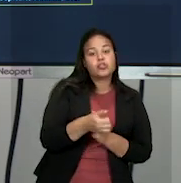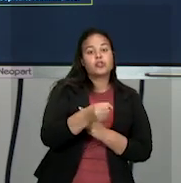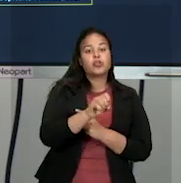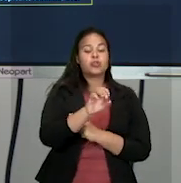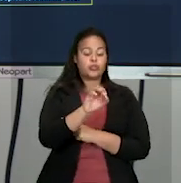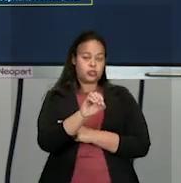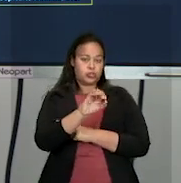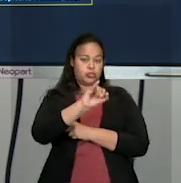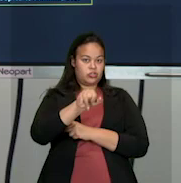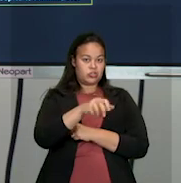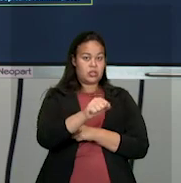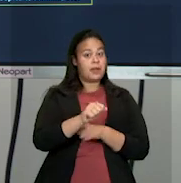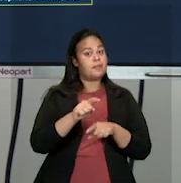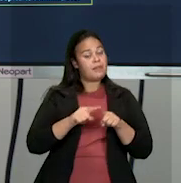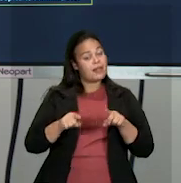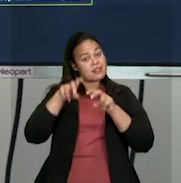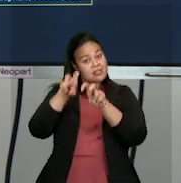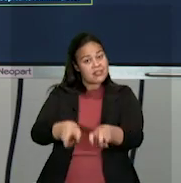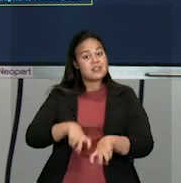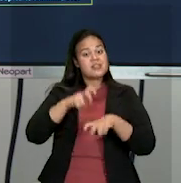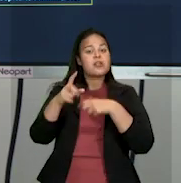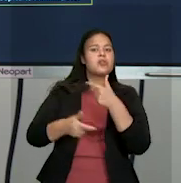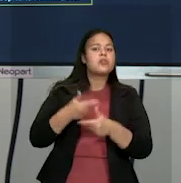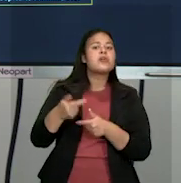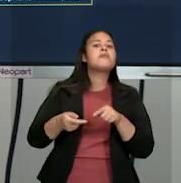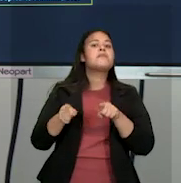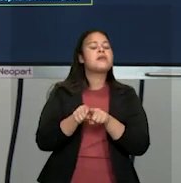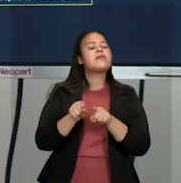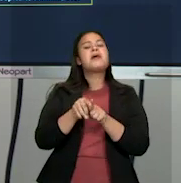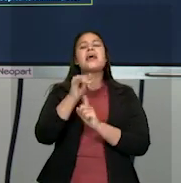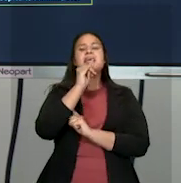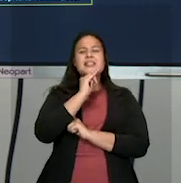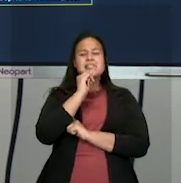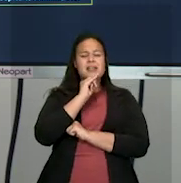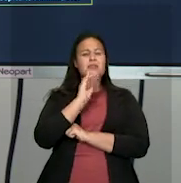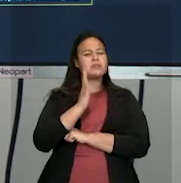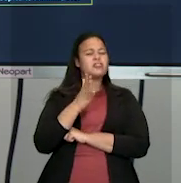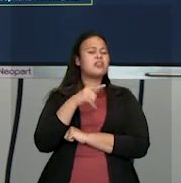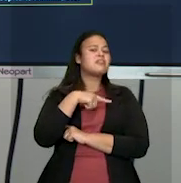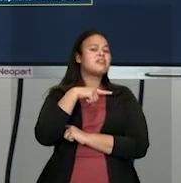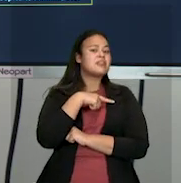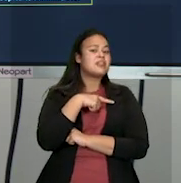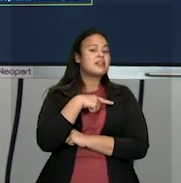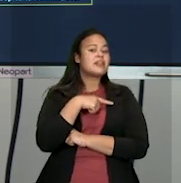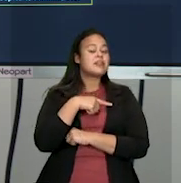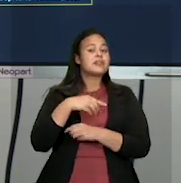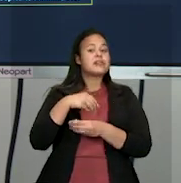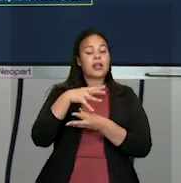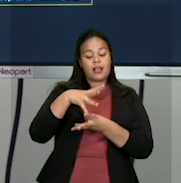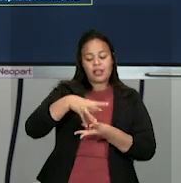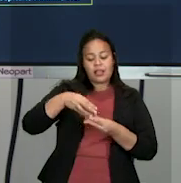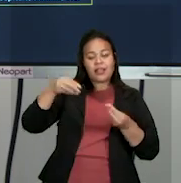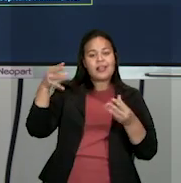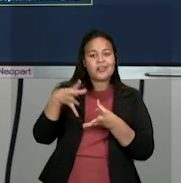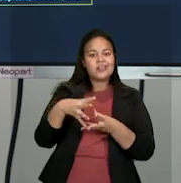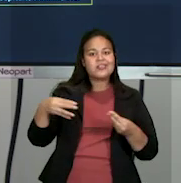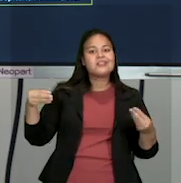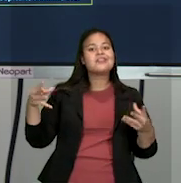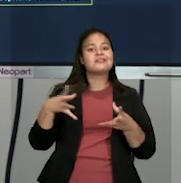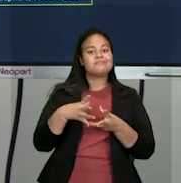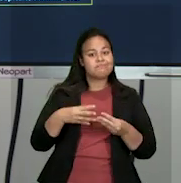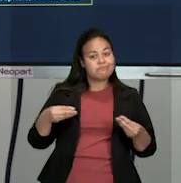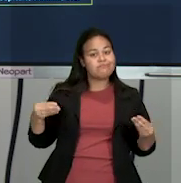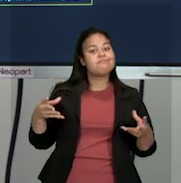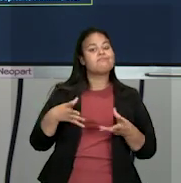a agricultura também vai produzir, por exemplo, o exemplo que eu já dei antes, do algodão, que vai produzir